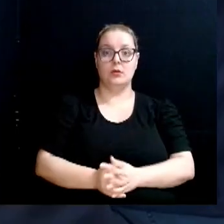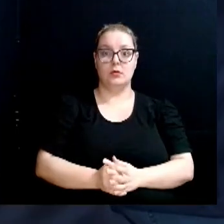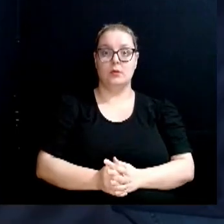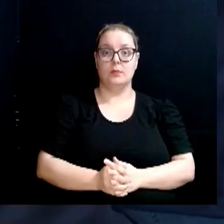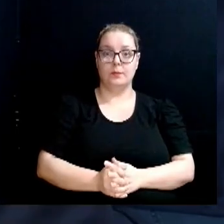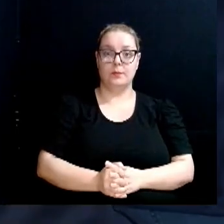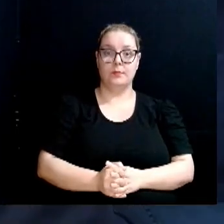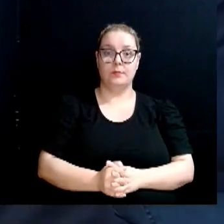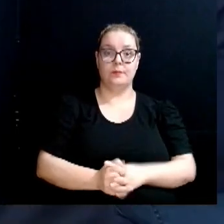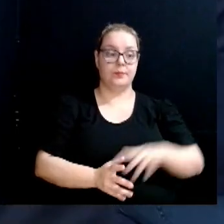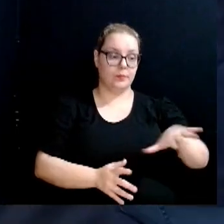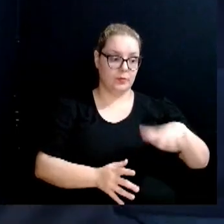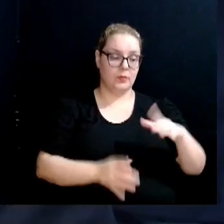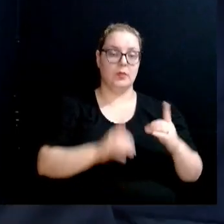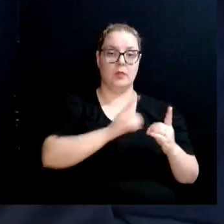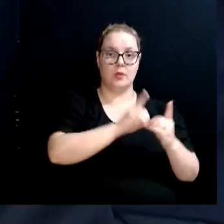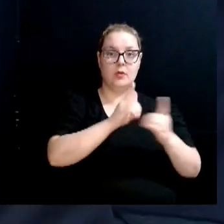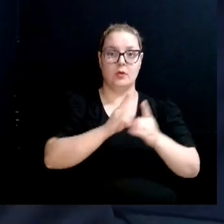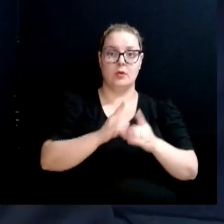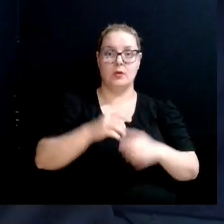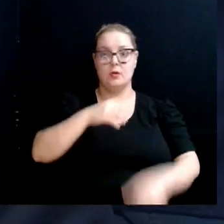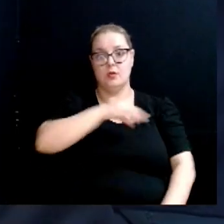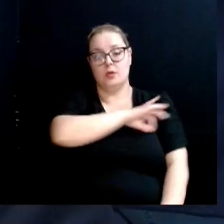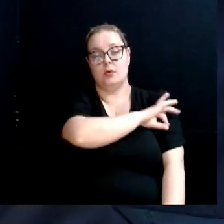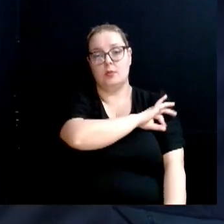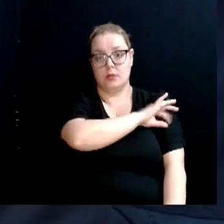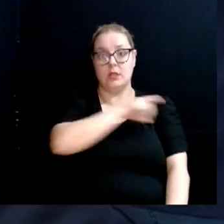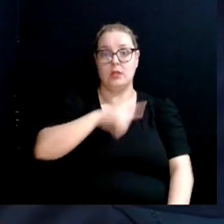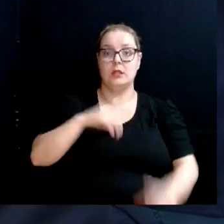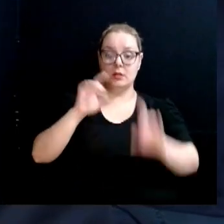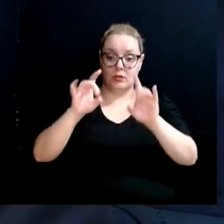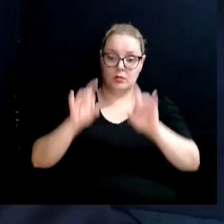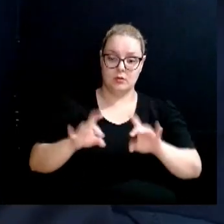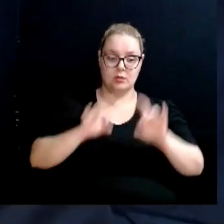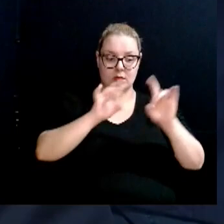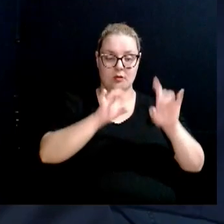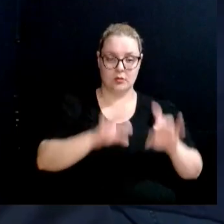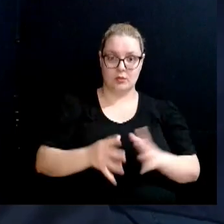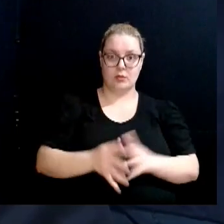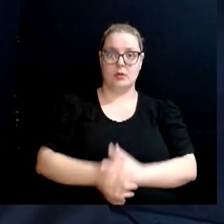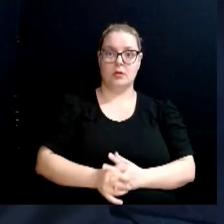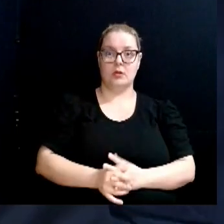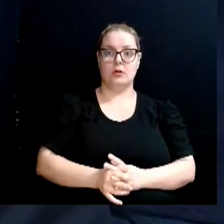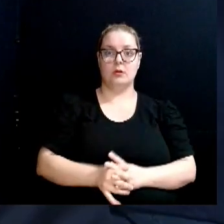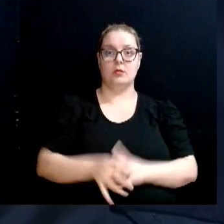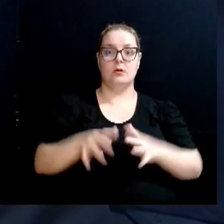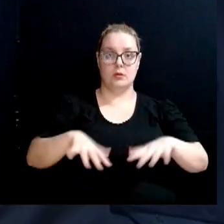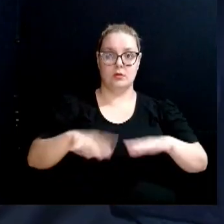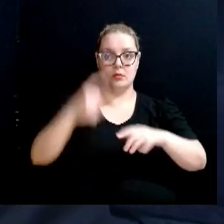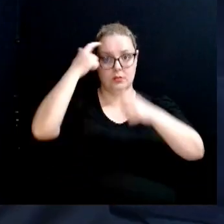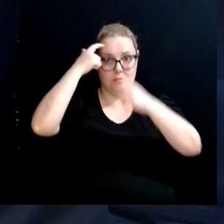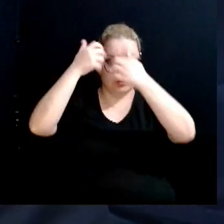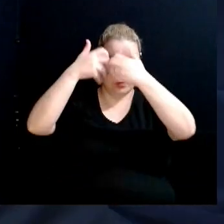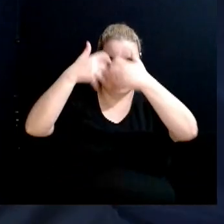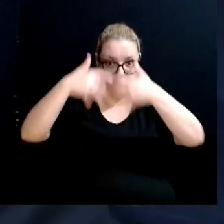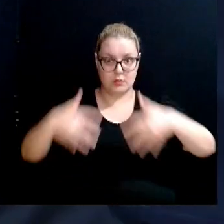de atendimento da Prefeitura, ter especialistas na área neurológica, na área da